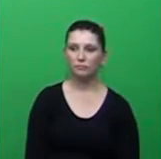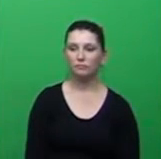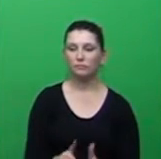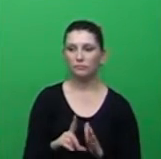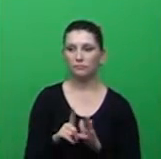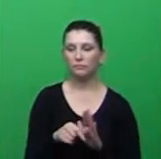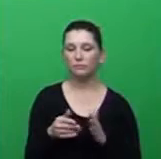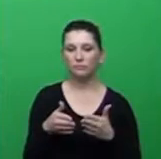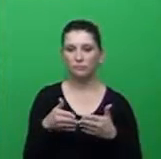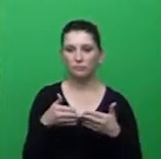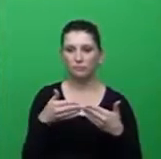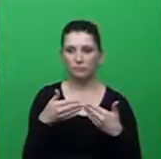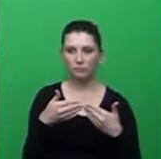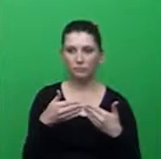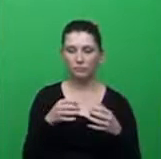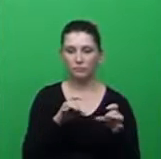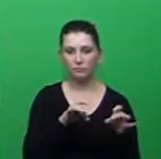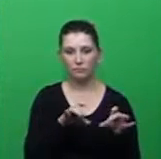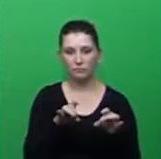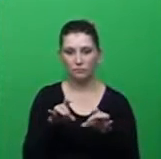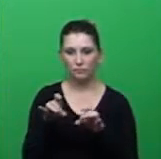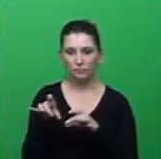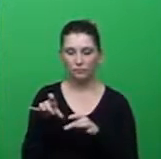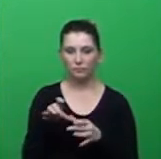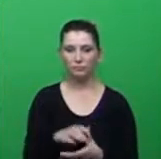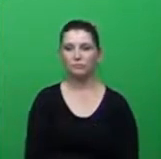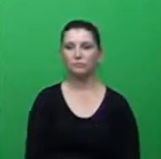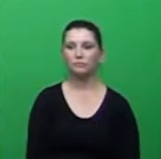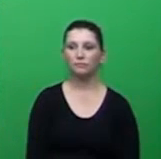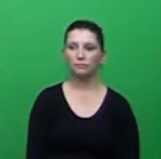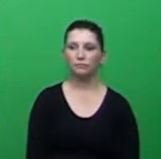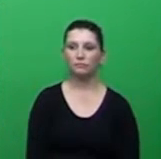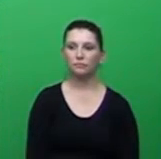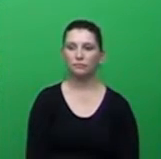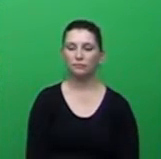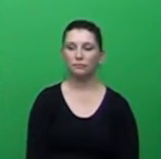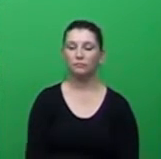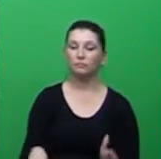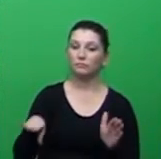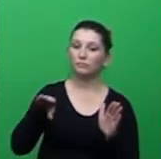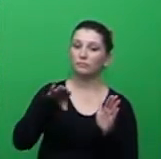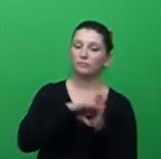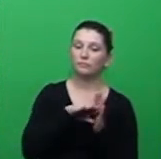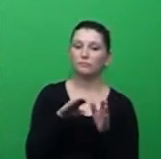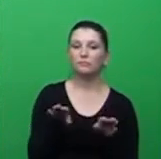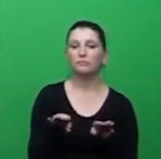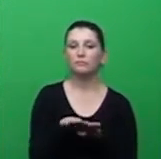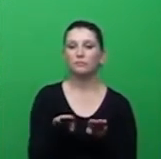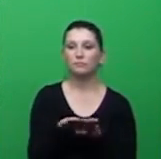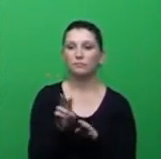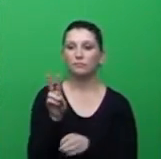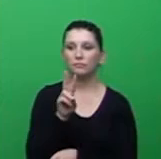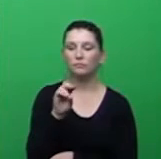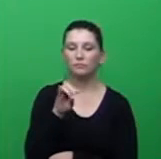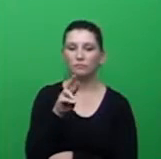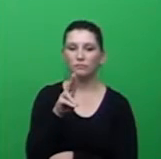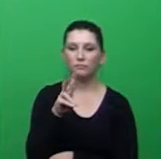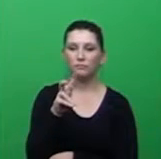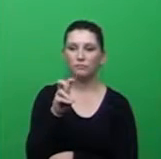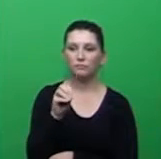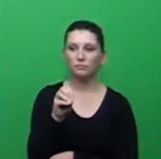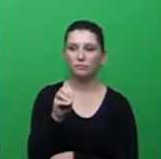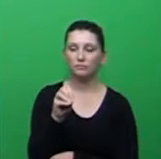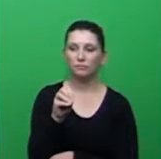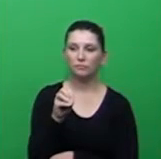no qual os comerciantes colocam o lixo. E, por último, falou muito bem o vereador Júlio Colombo, de